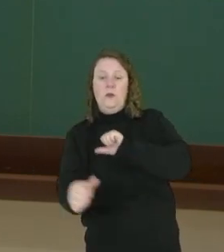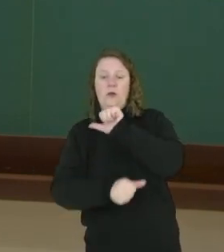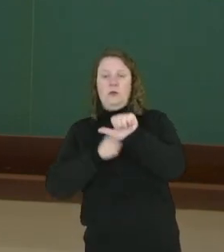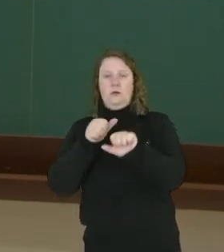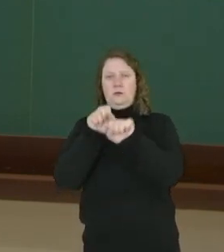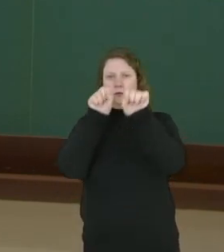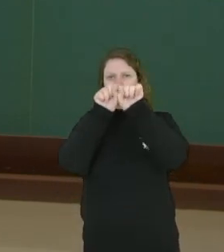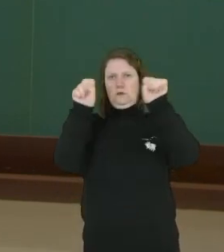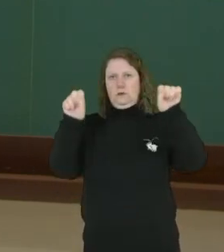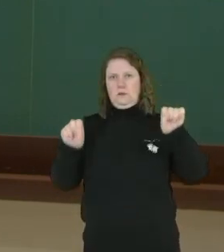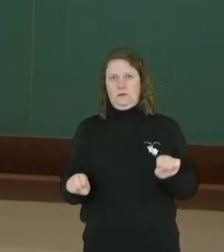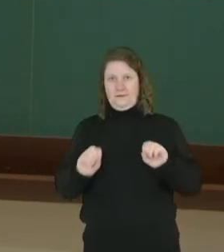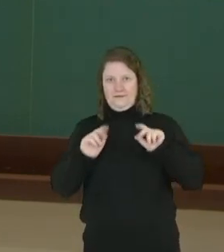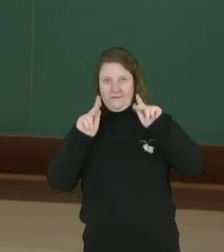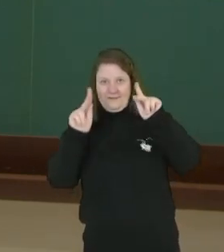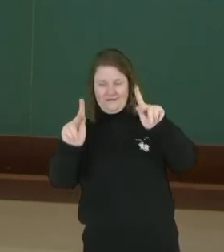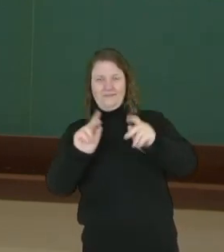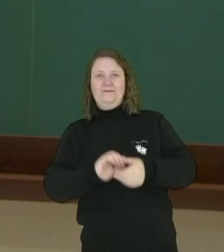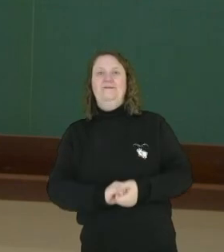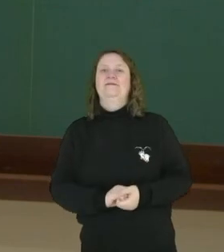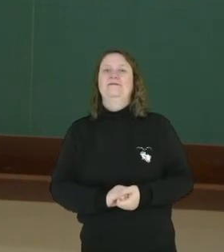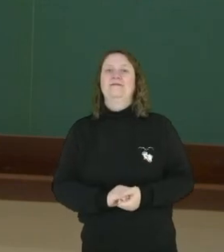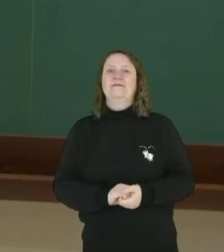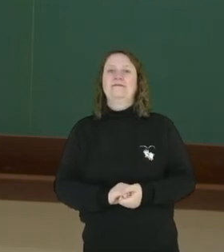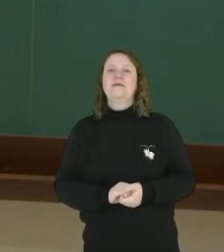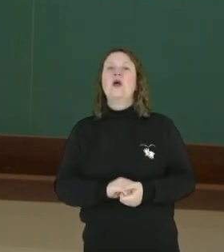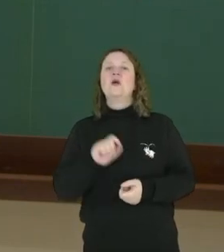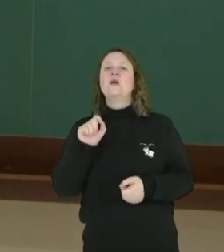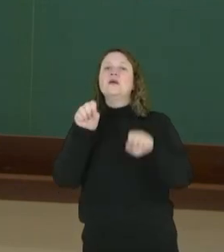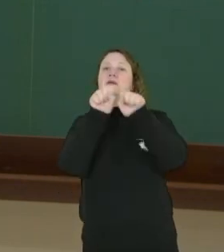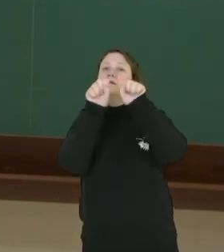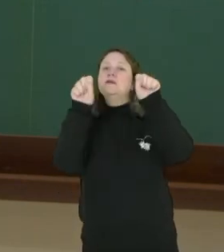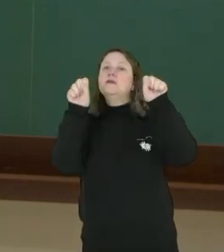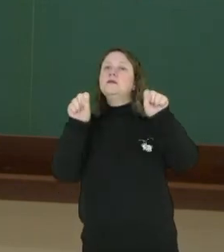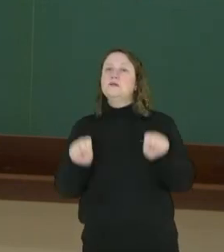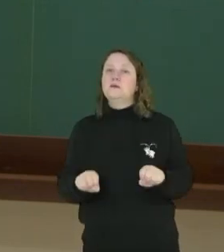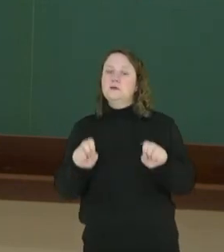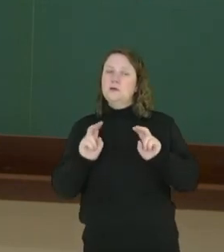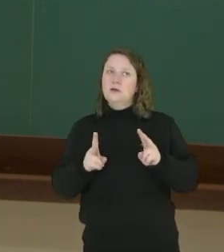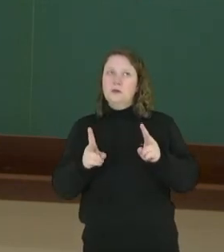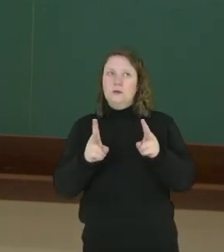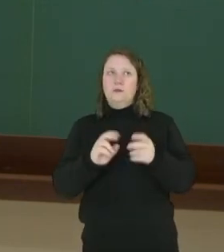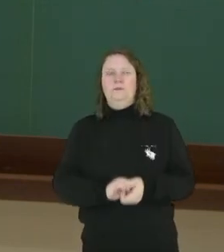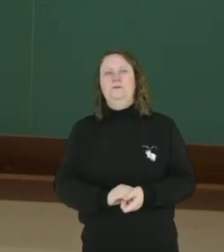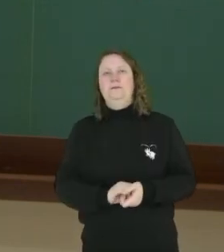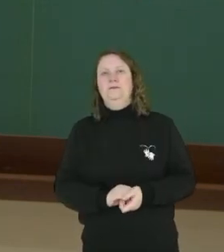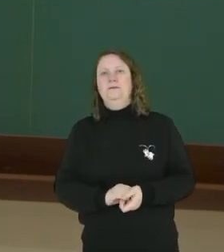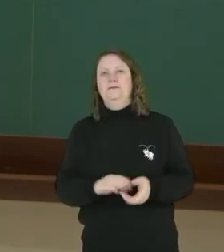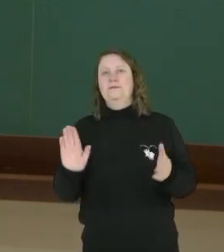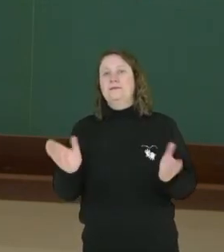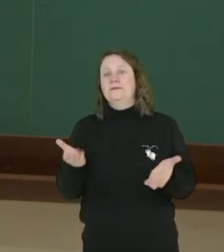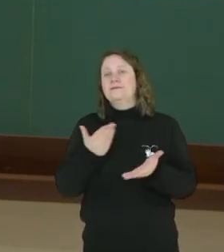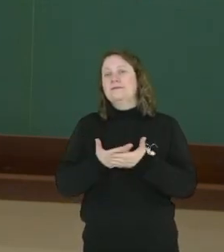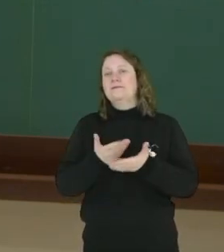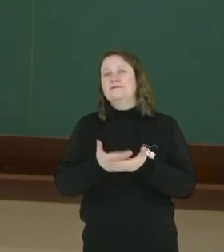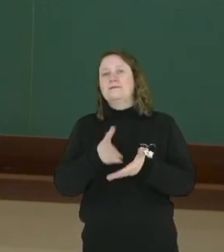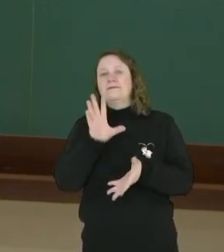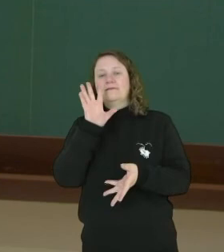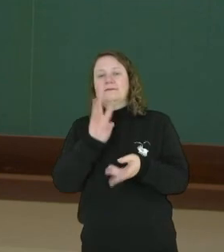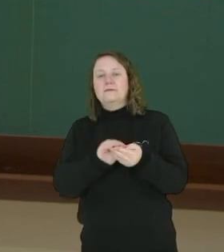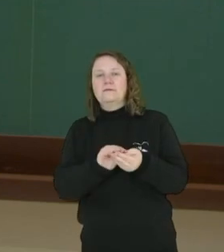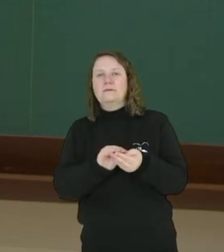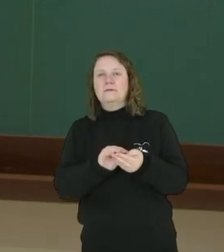sistema. Beleza? Então, esse é um chamado sistema conservativo. Bem, o que vimos hoje? Que